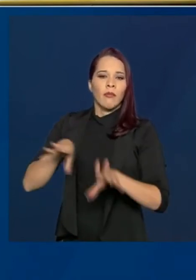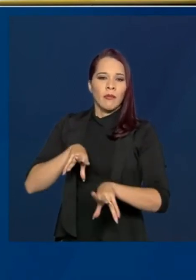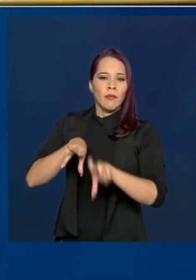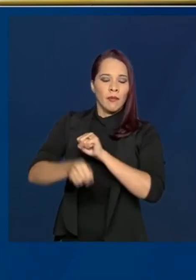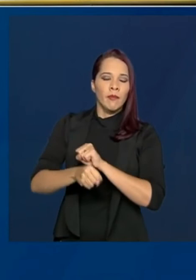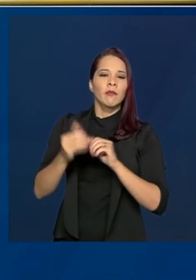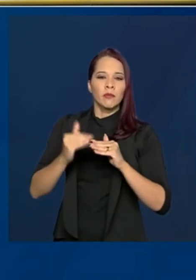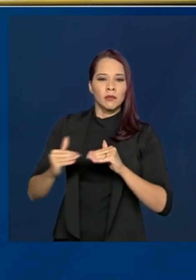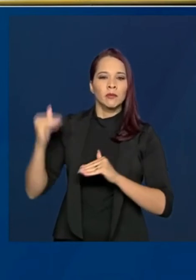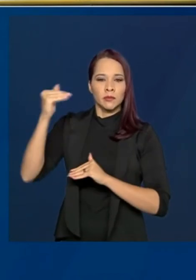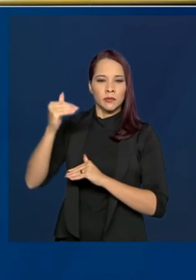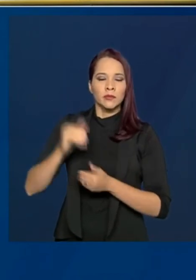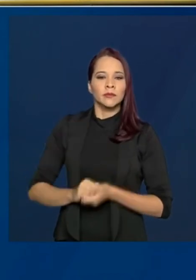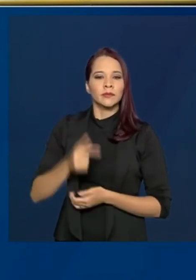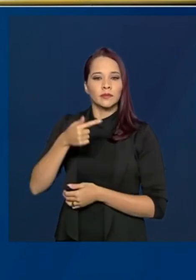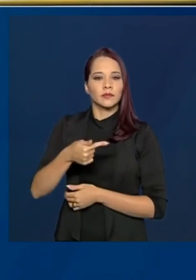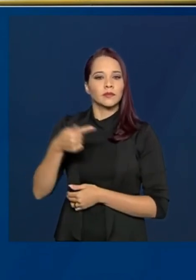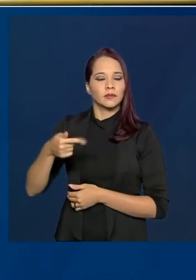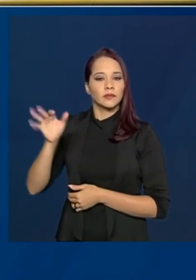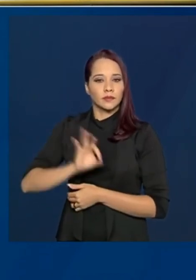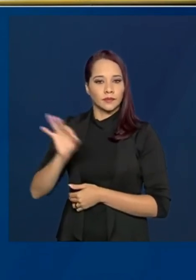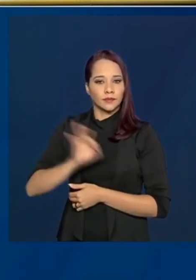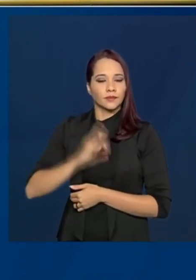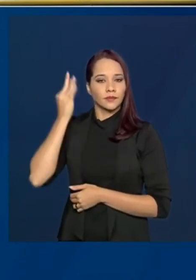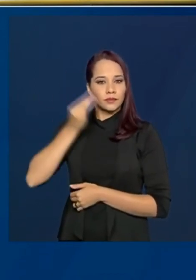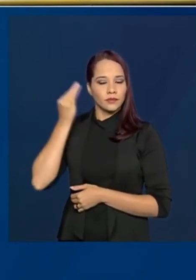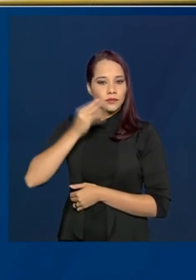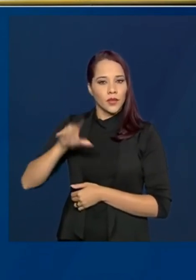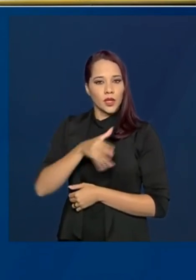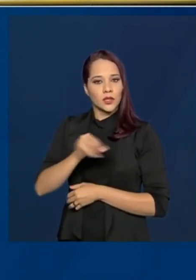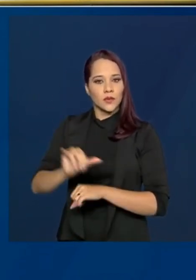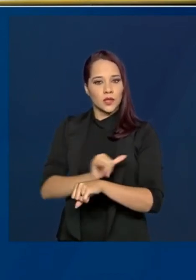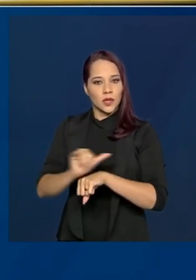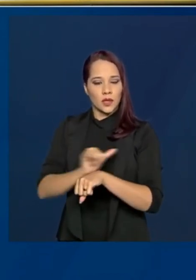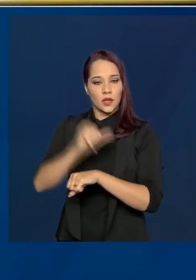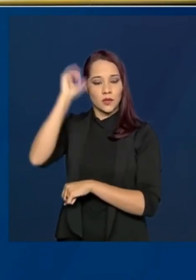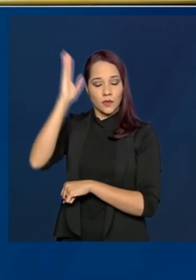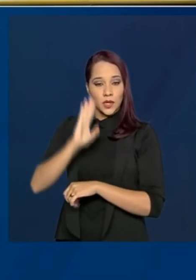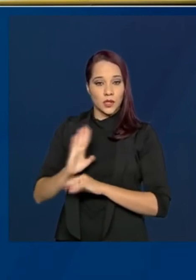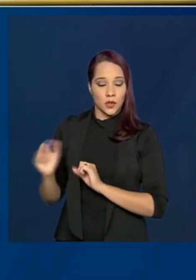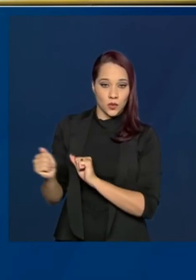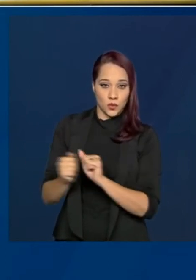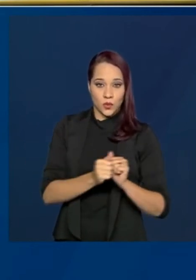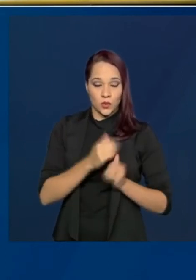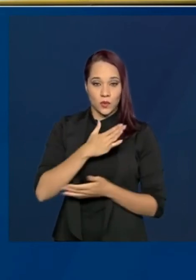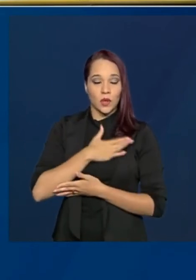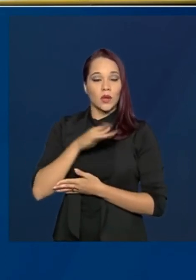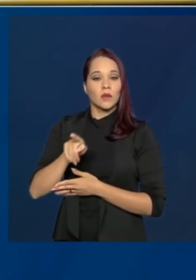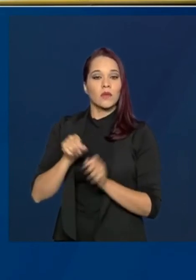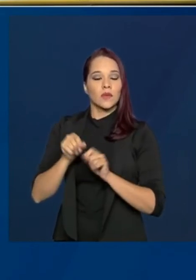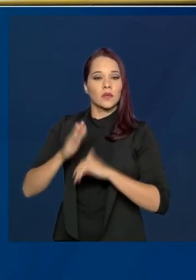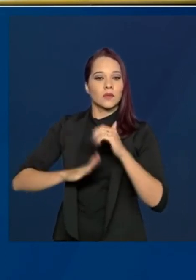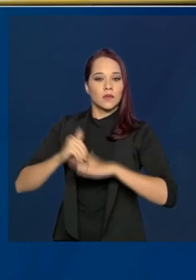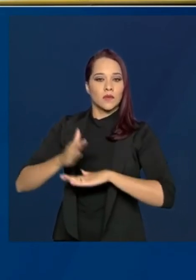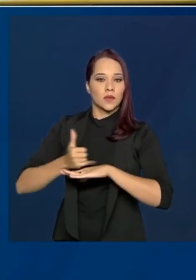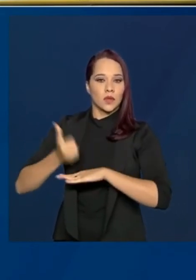nível superior e 77% da amostra da ação estratégica Brasil Conta Comigo foi composta desses profissionais.